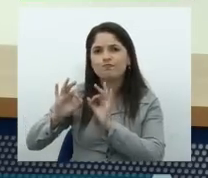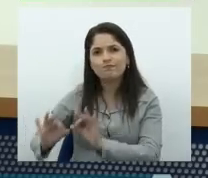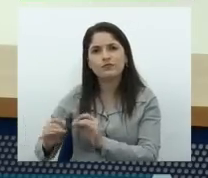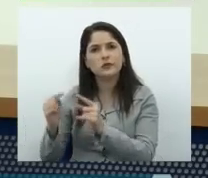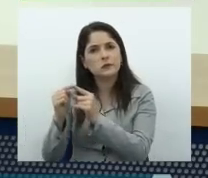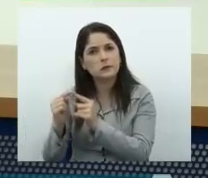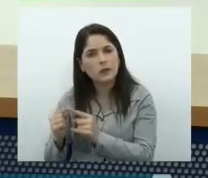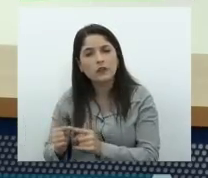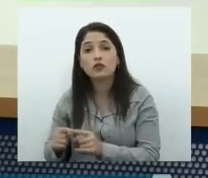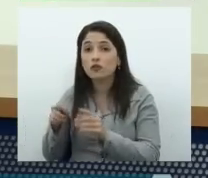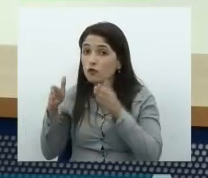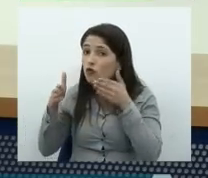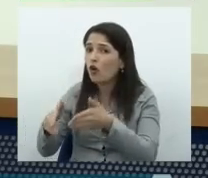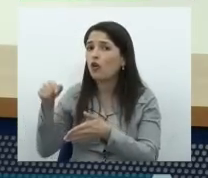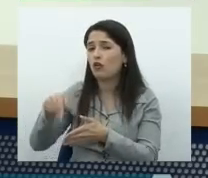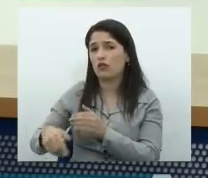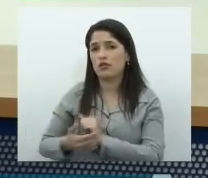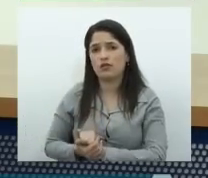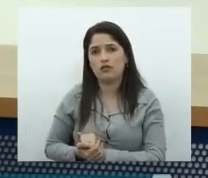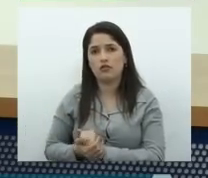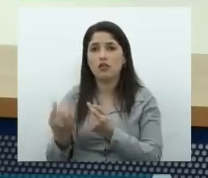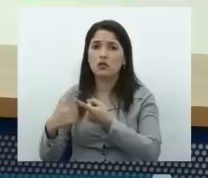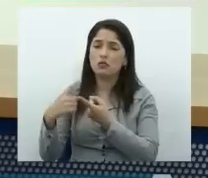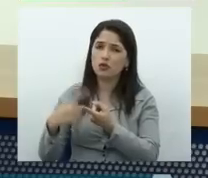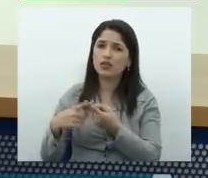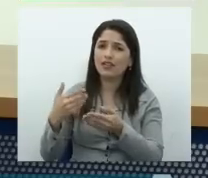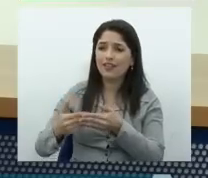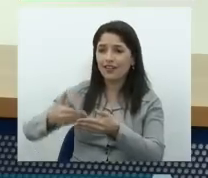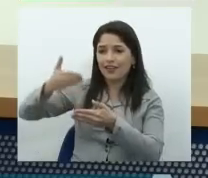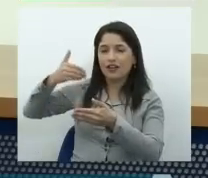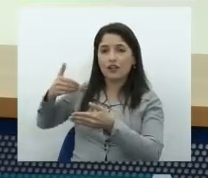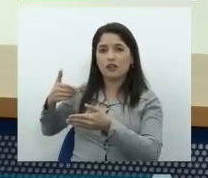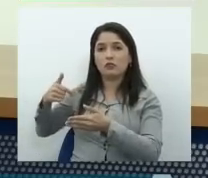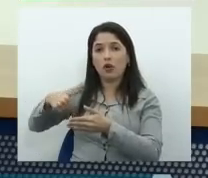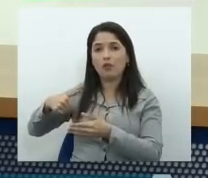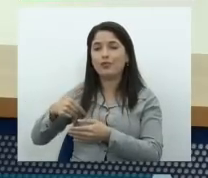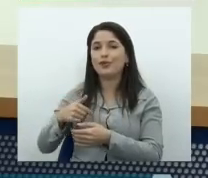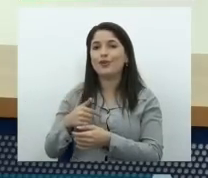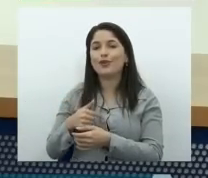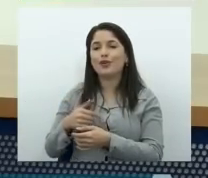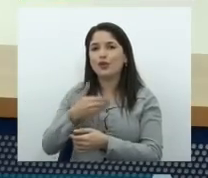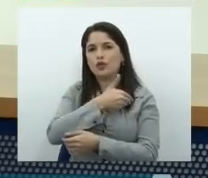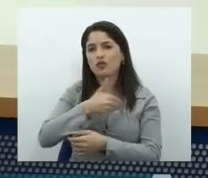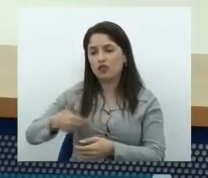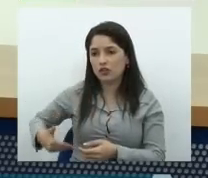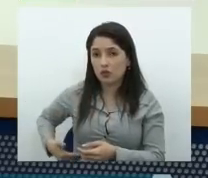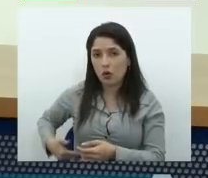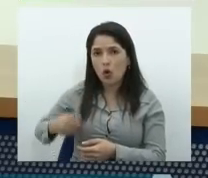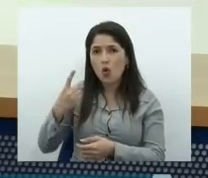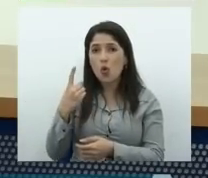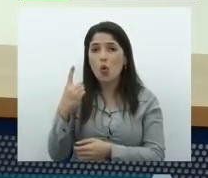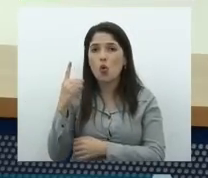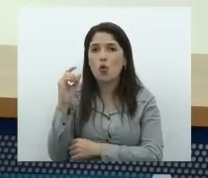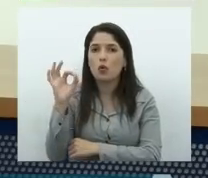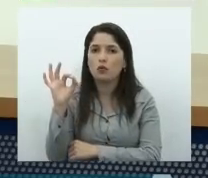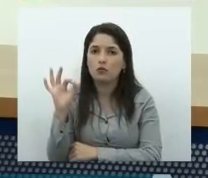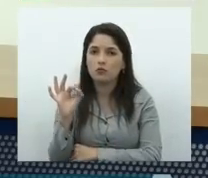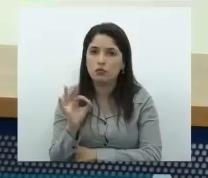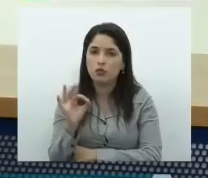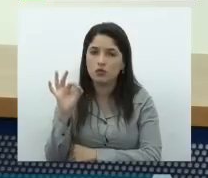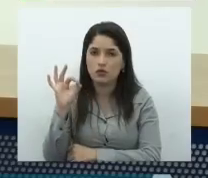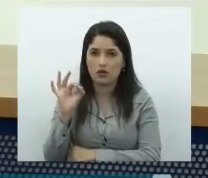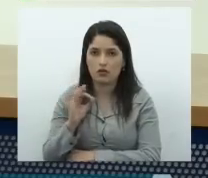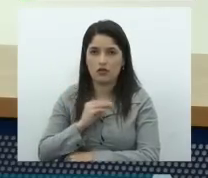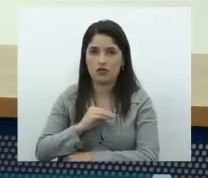E nesse governo anterior do Eloy Petá, ele chegou a dar 1%. Isso jamais eu faria, que isso é uma agressão ao